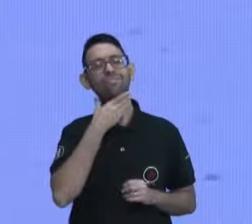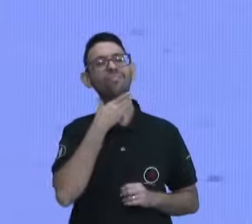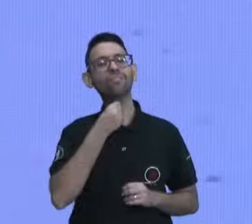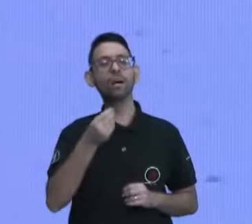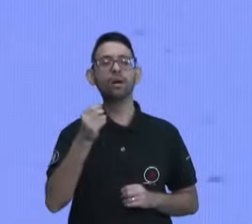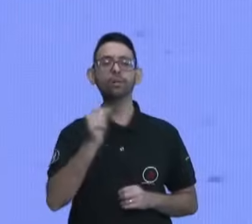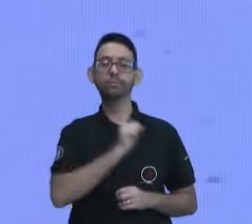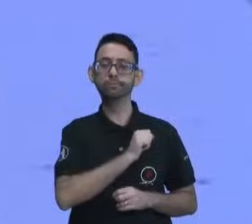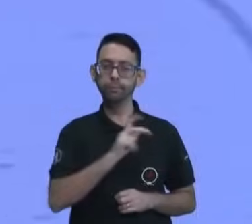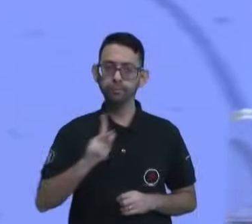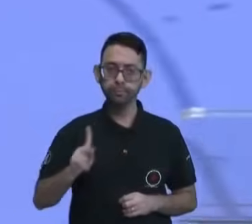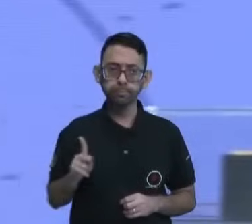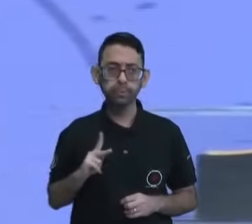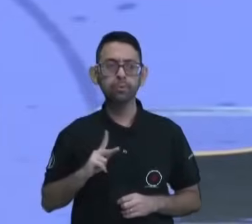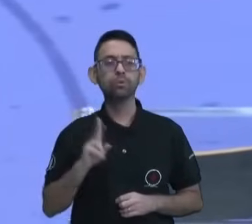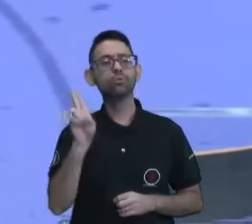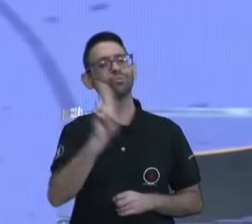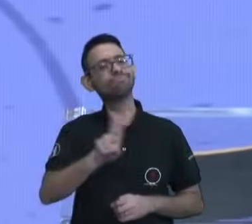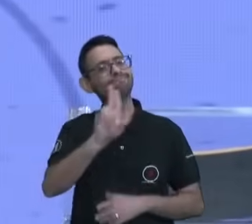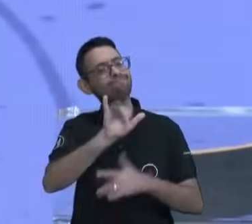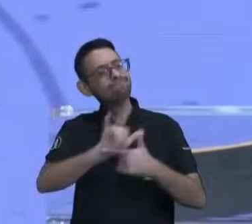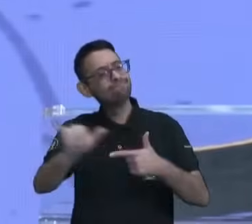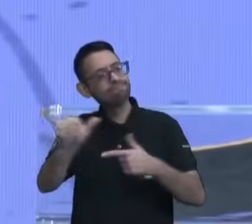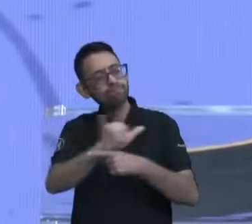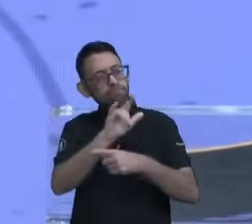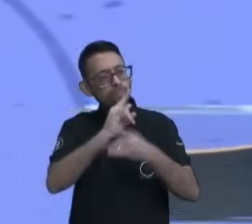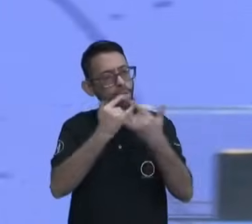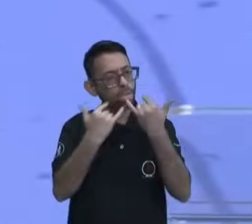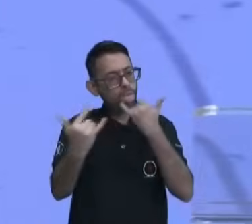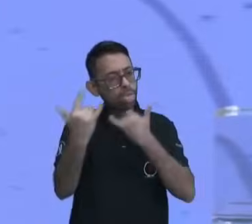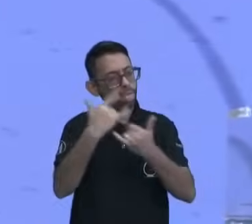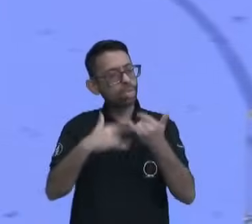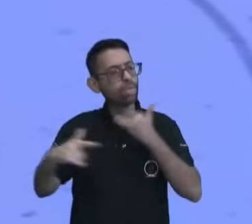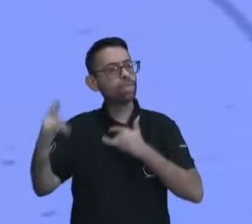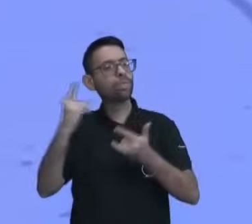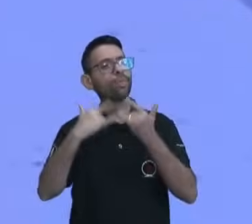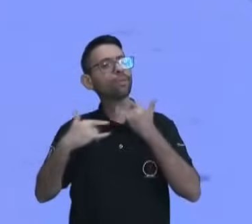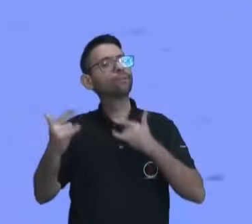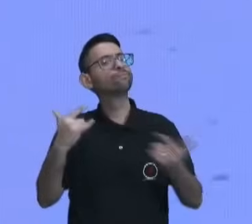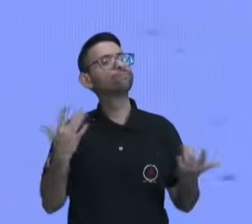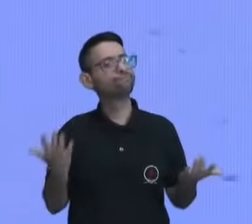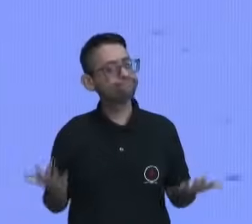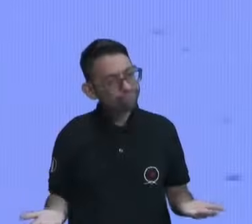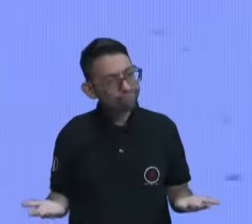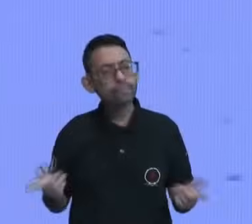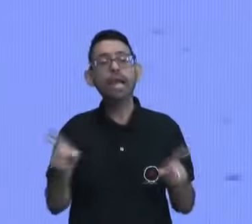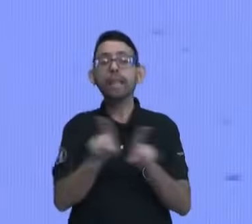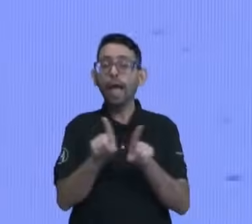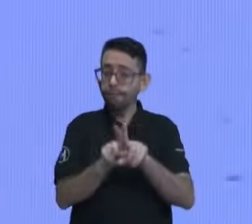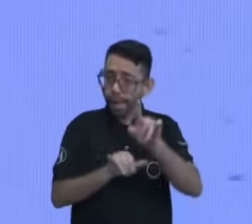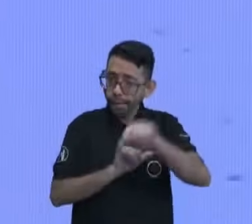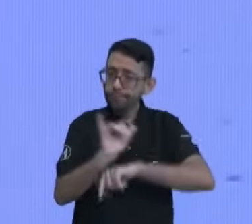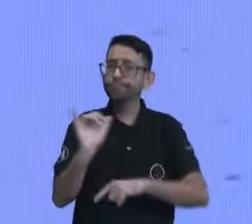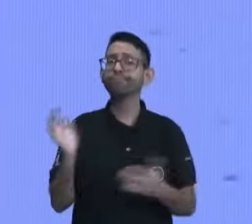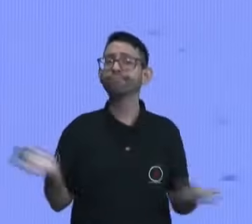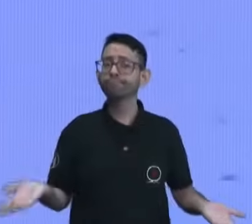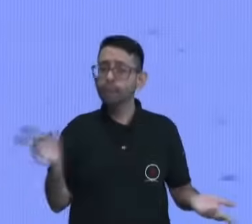uma tática para envolver para seduzir e para enganar o povo de